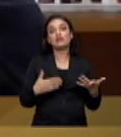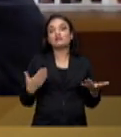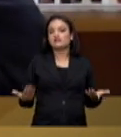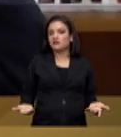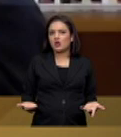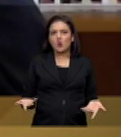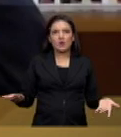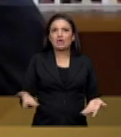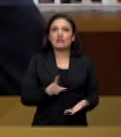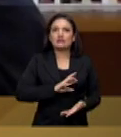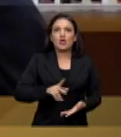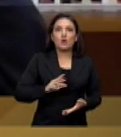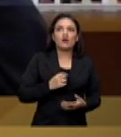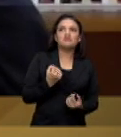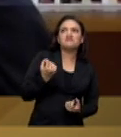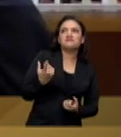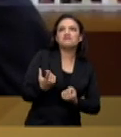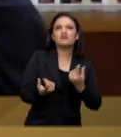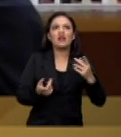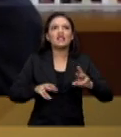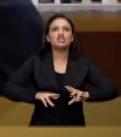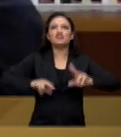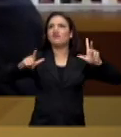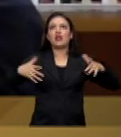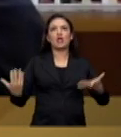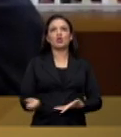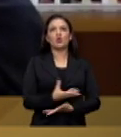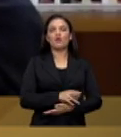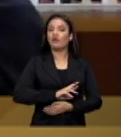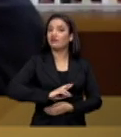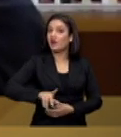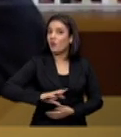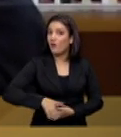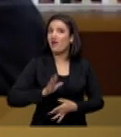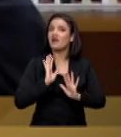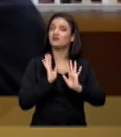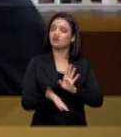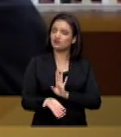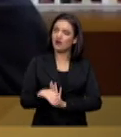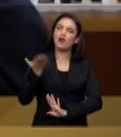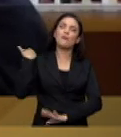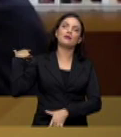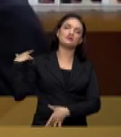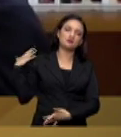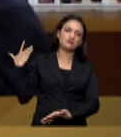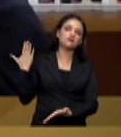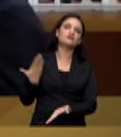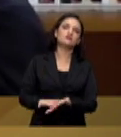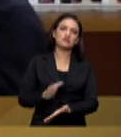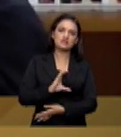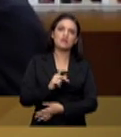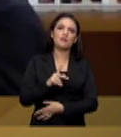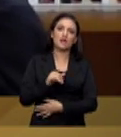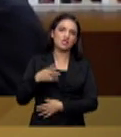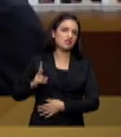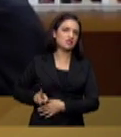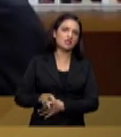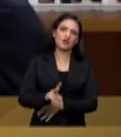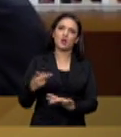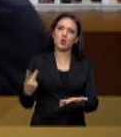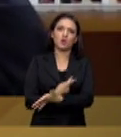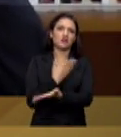uma exceção, faz parte do jogo democrático desde sempre a existência de comissões parlamentares